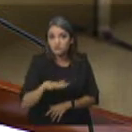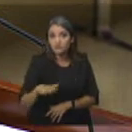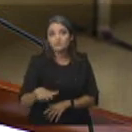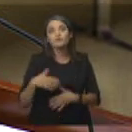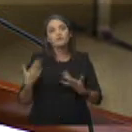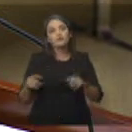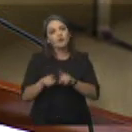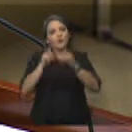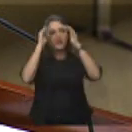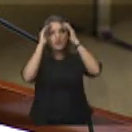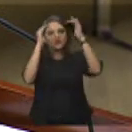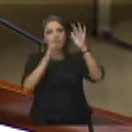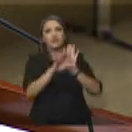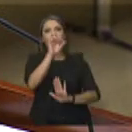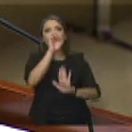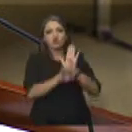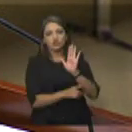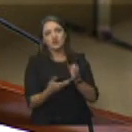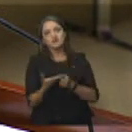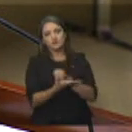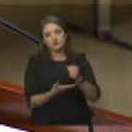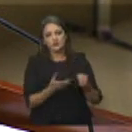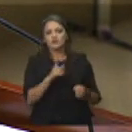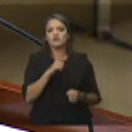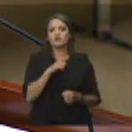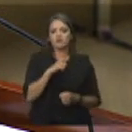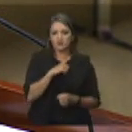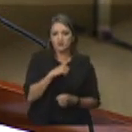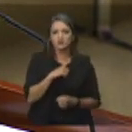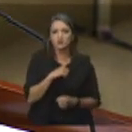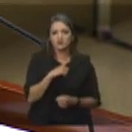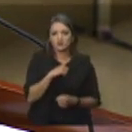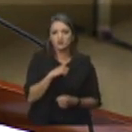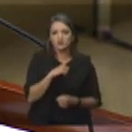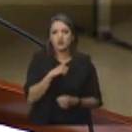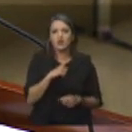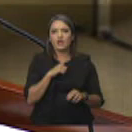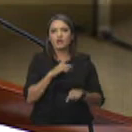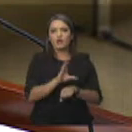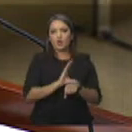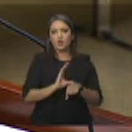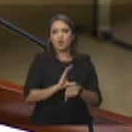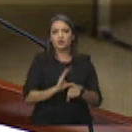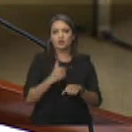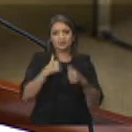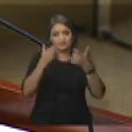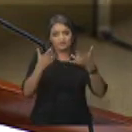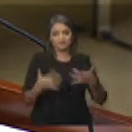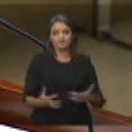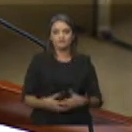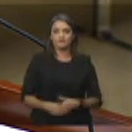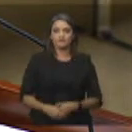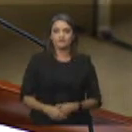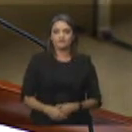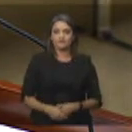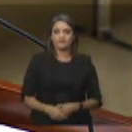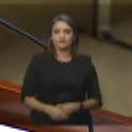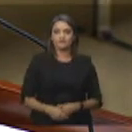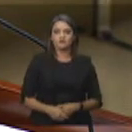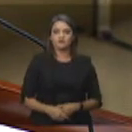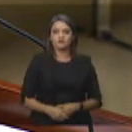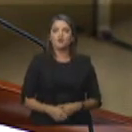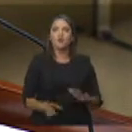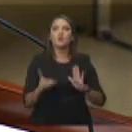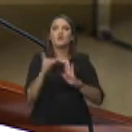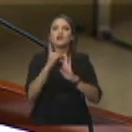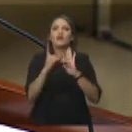direitos fundamentais tutelados por meio da Constituição Federal, e eu explico. O decreto organiza,